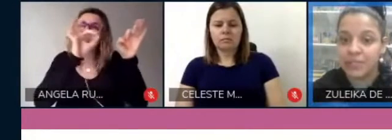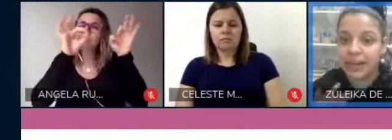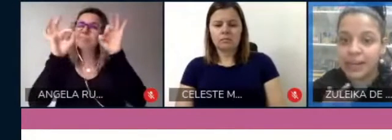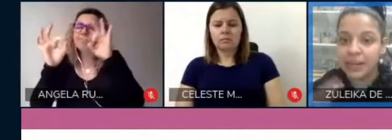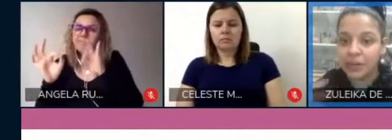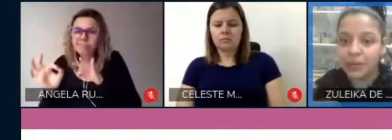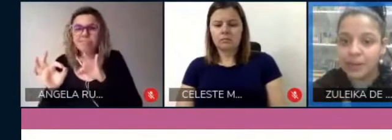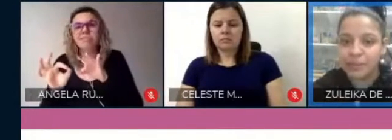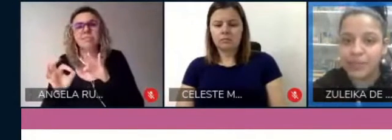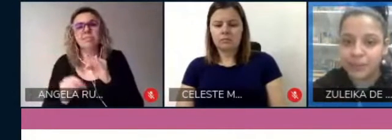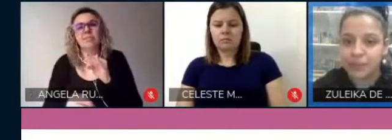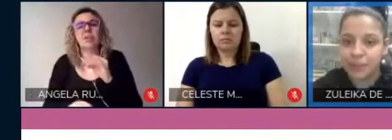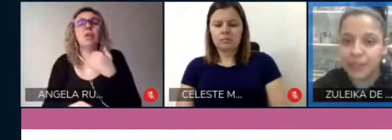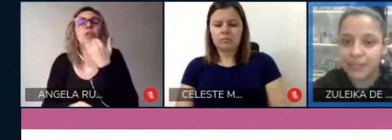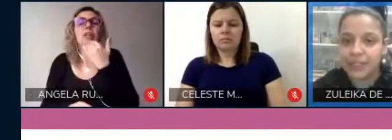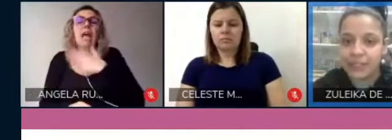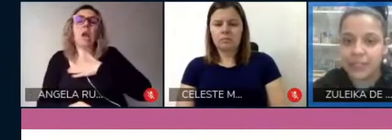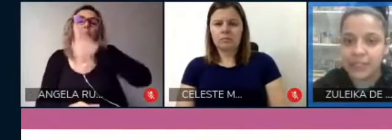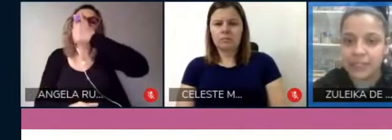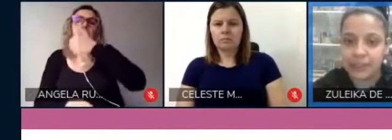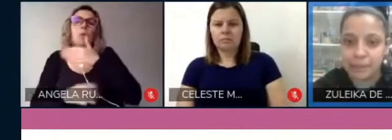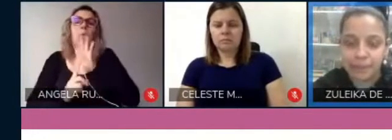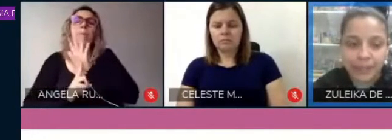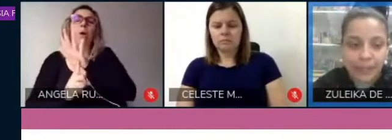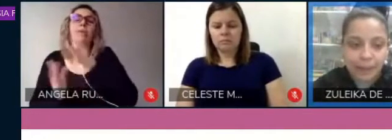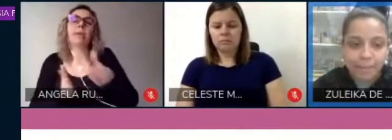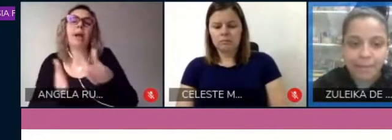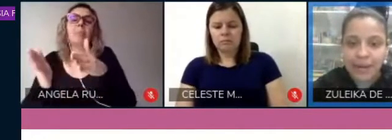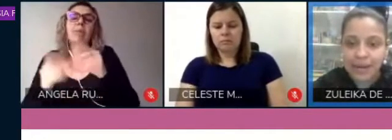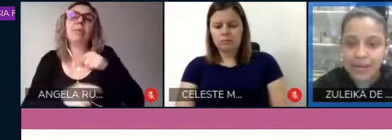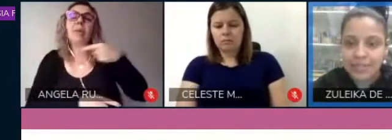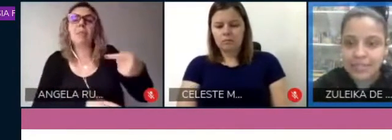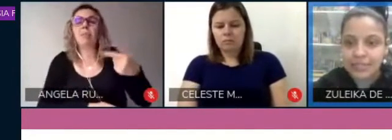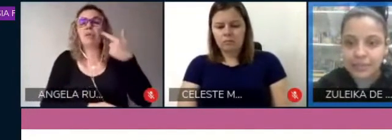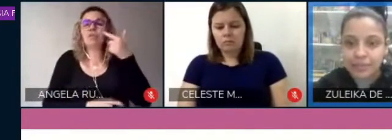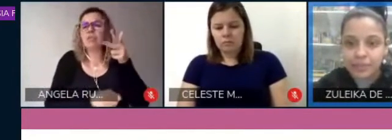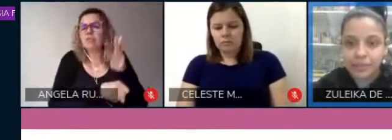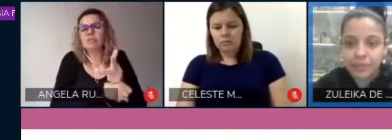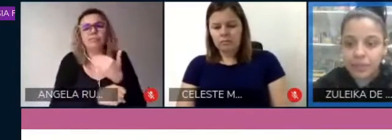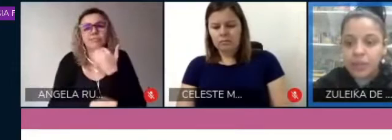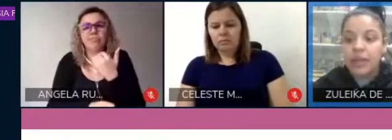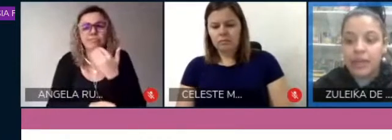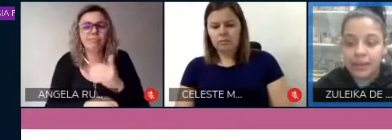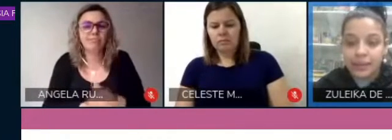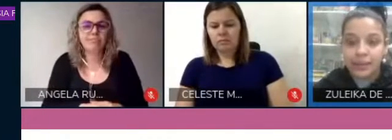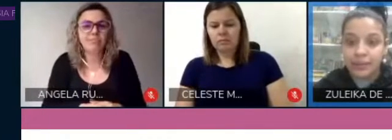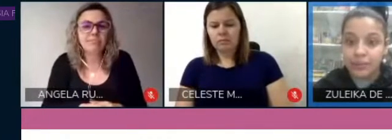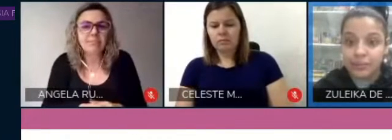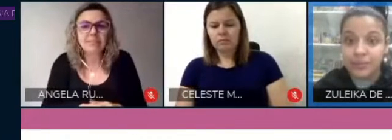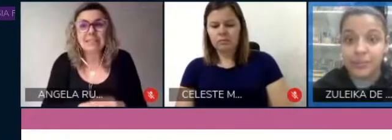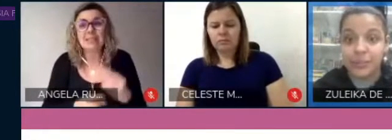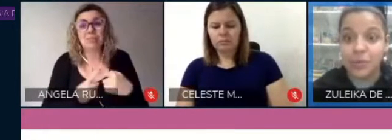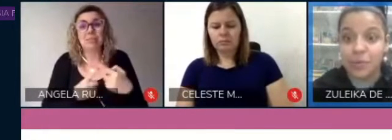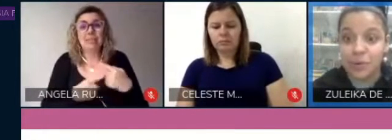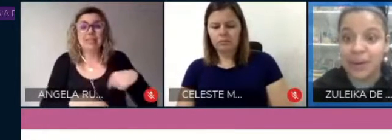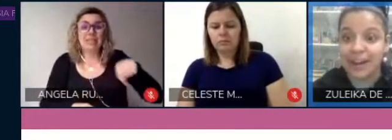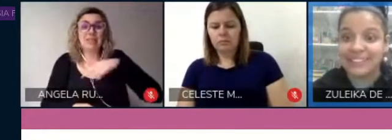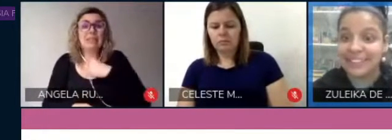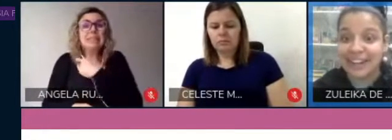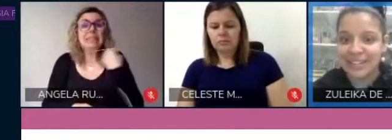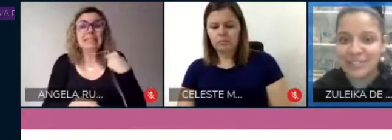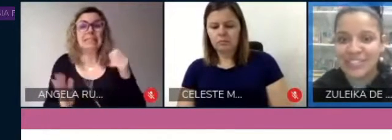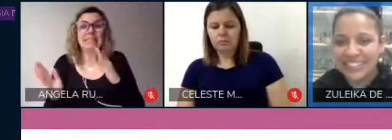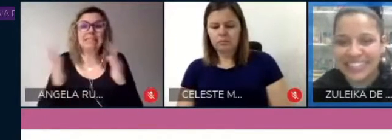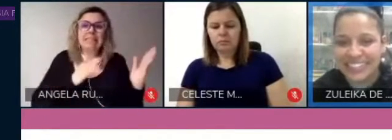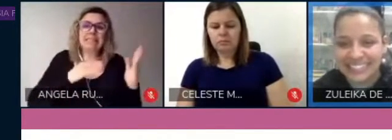do que eu mostrar o caminho por aqui, né? Porque a gente também está meio queimado no tempo. Eu com o